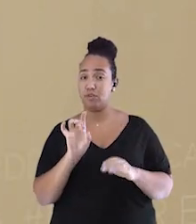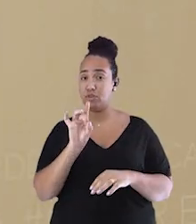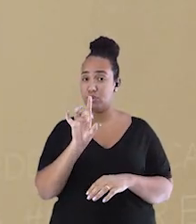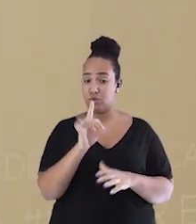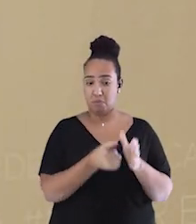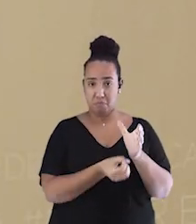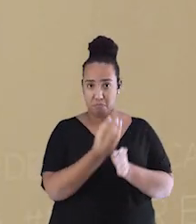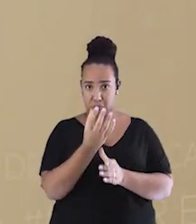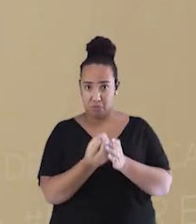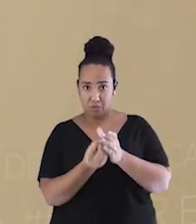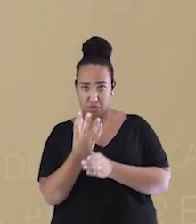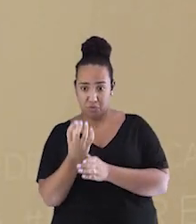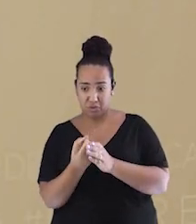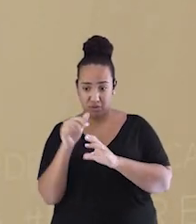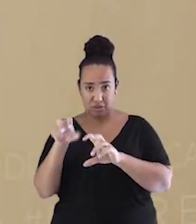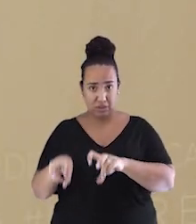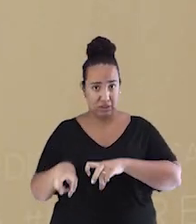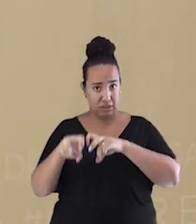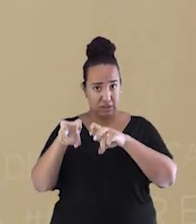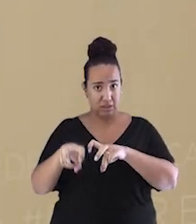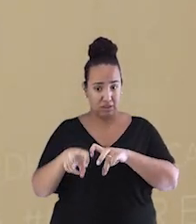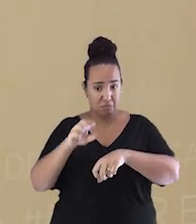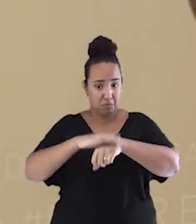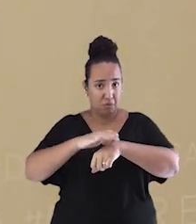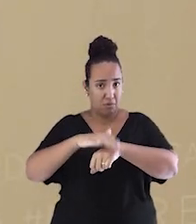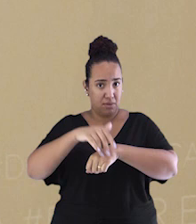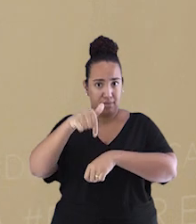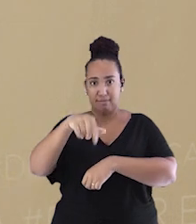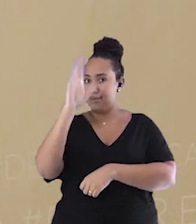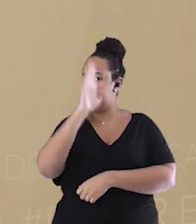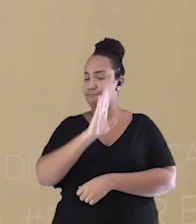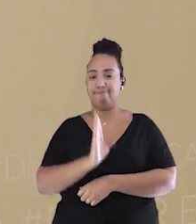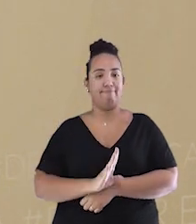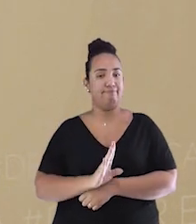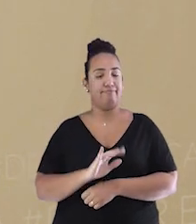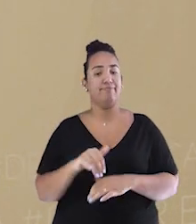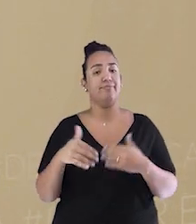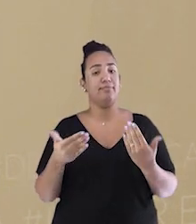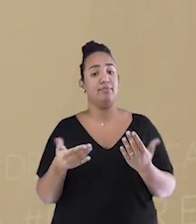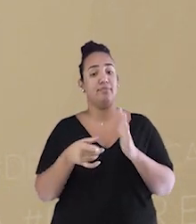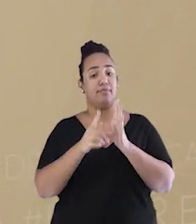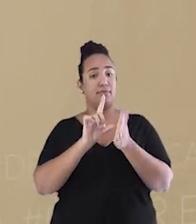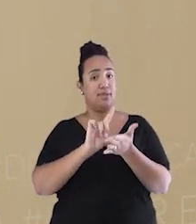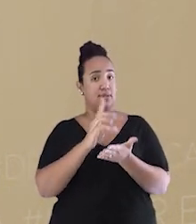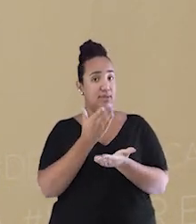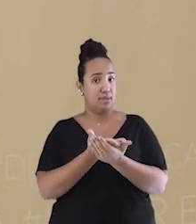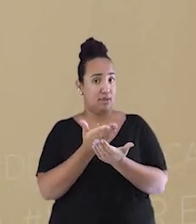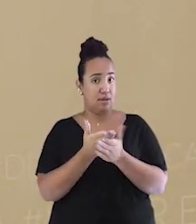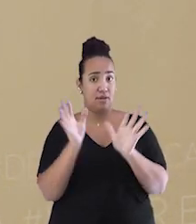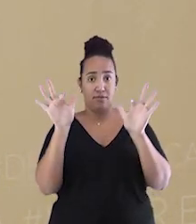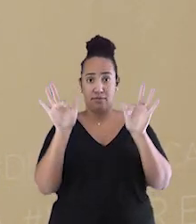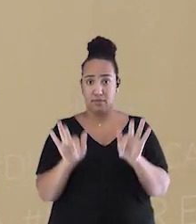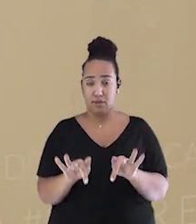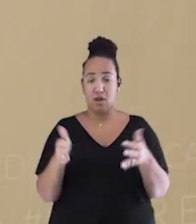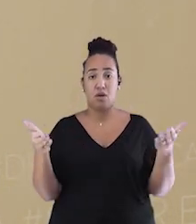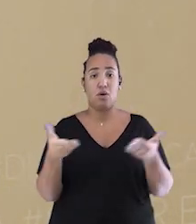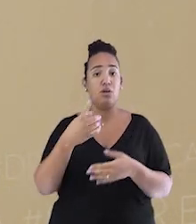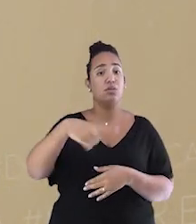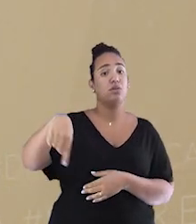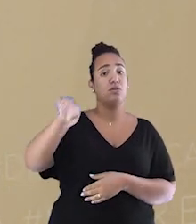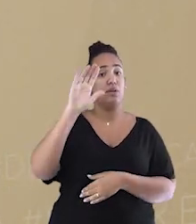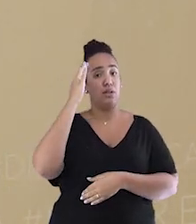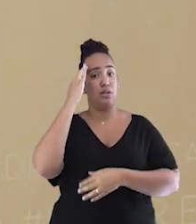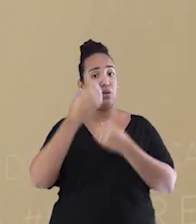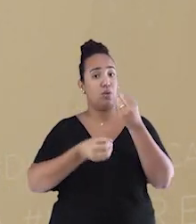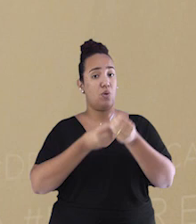Mas nem só de produções agrícolas grandiosas vive o Brasil. Antes de encerrar a aula,